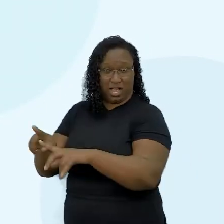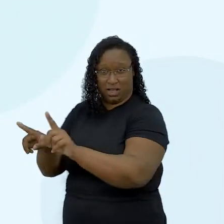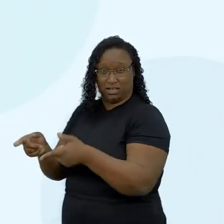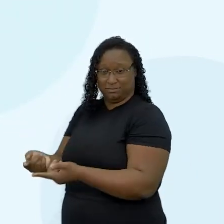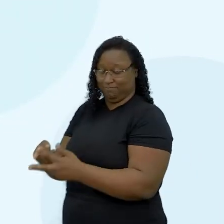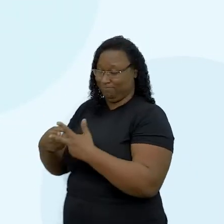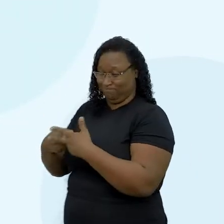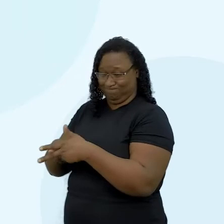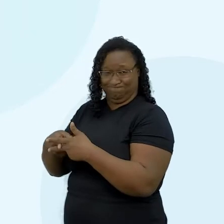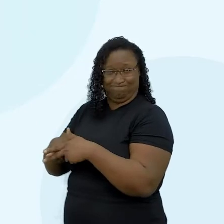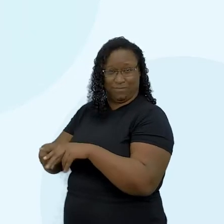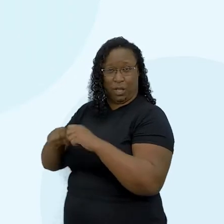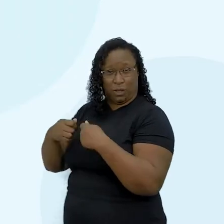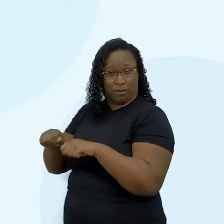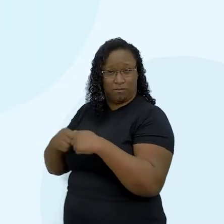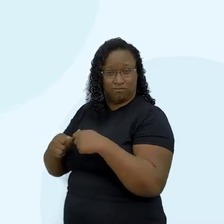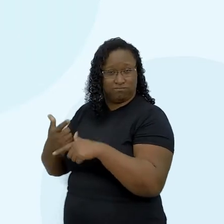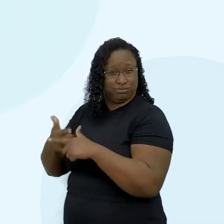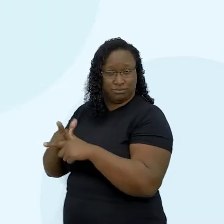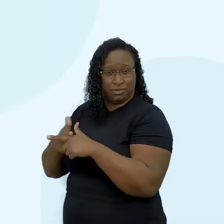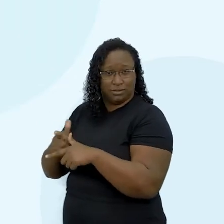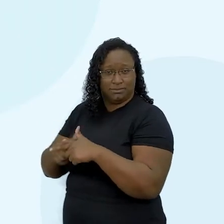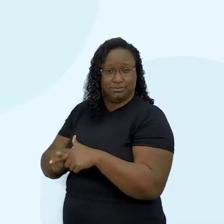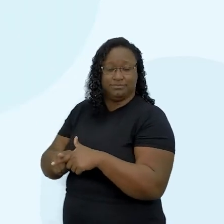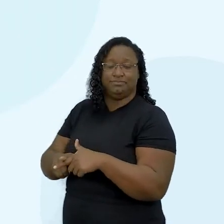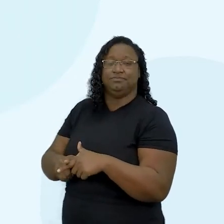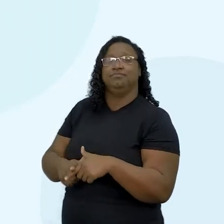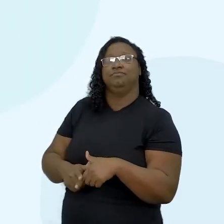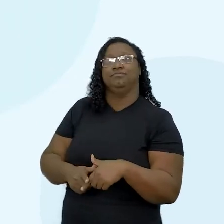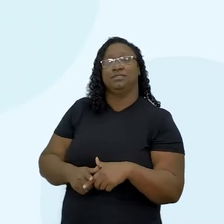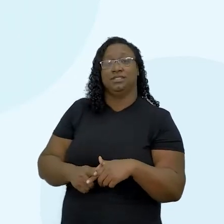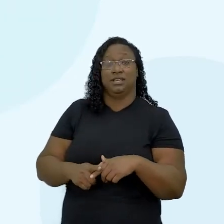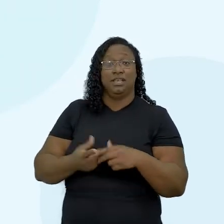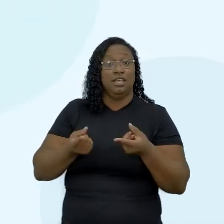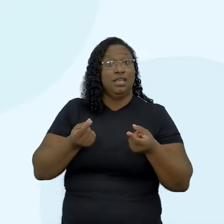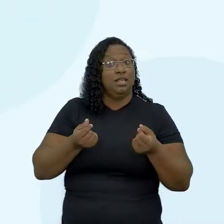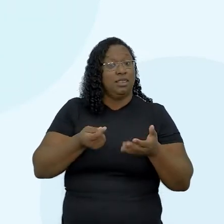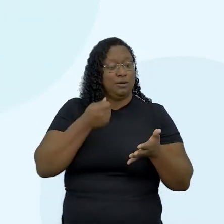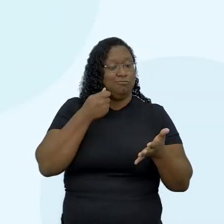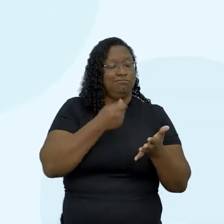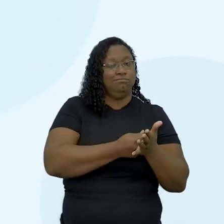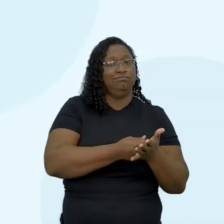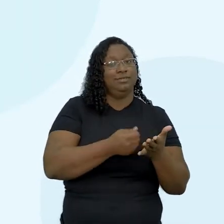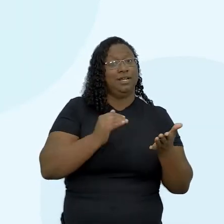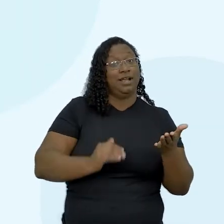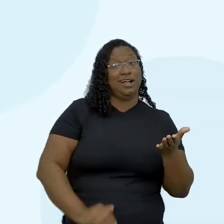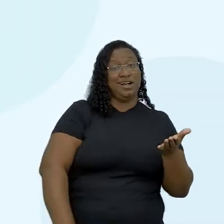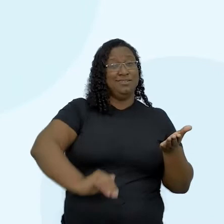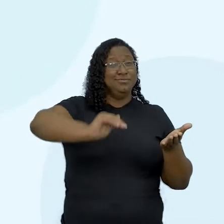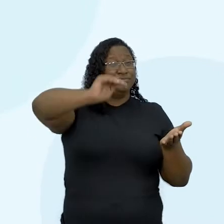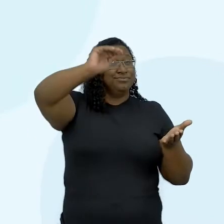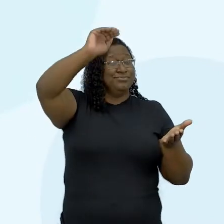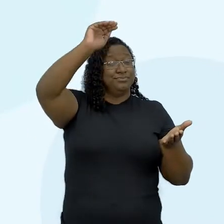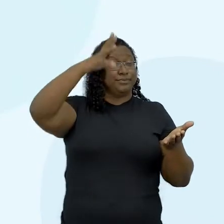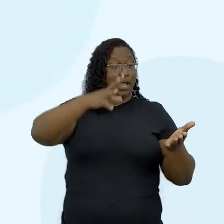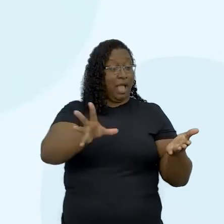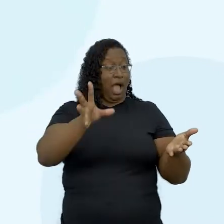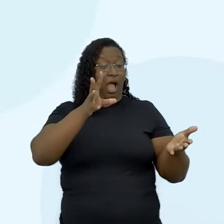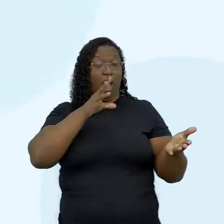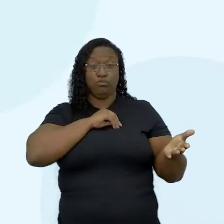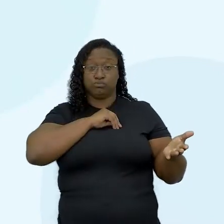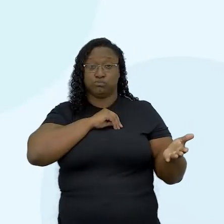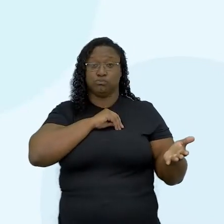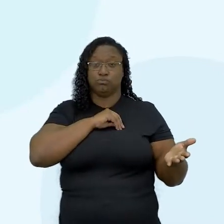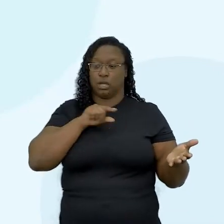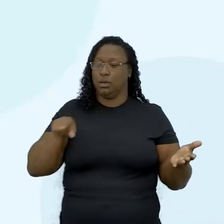que foi responsável por um aumento assustador na conta. E aí, quando ela corrigiu esse equipamento, que é o